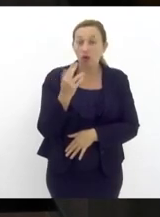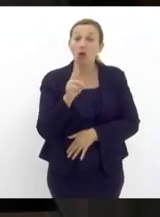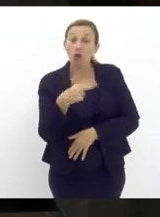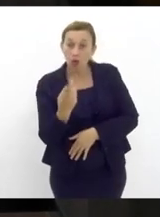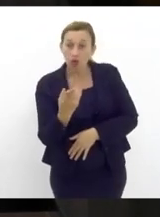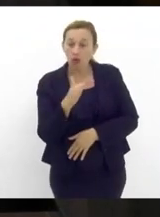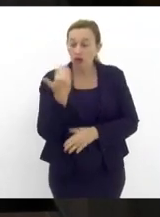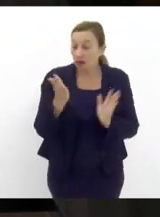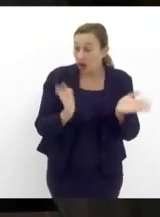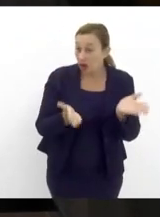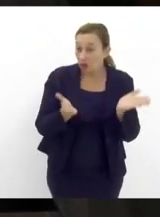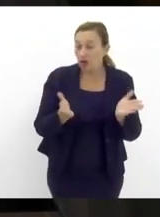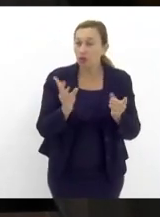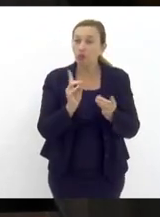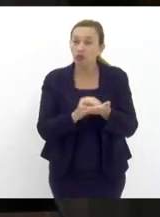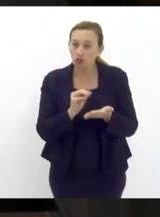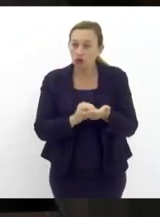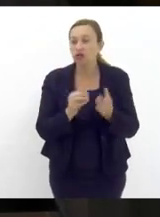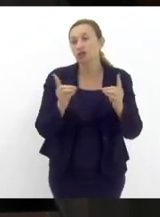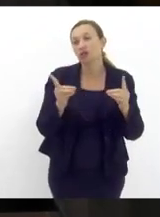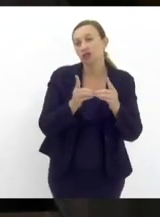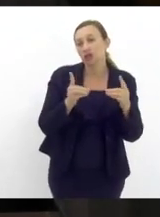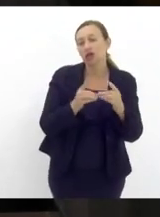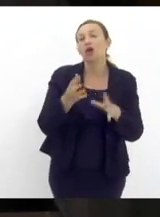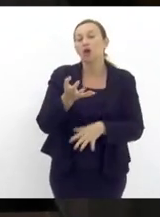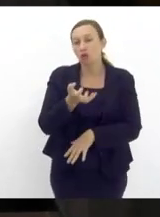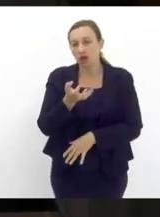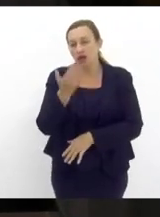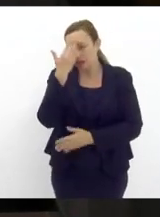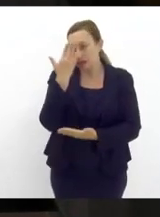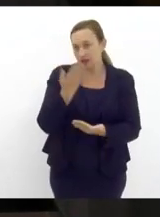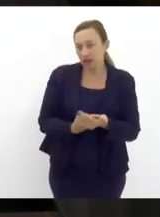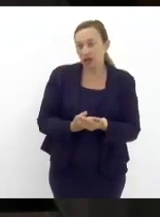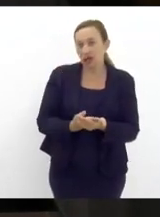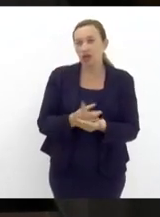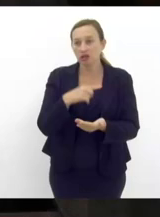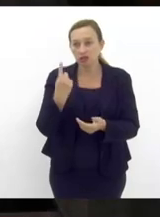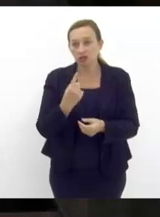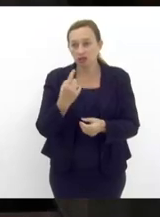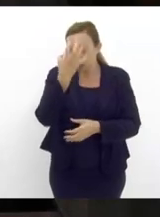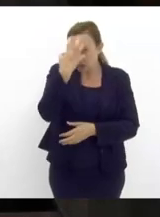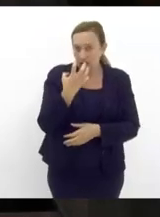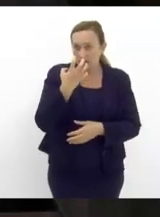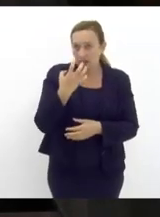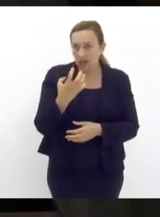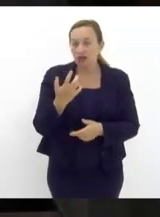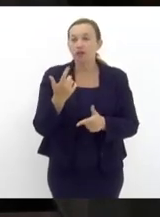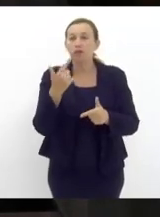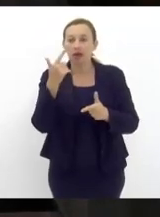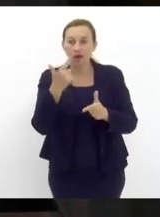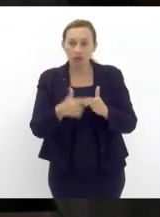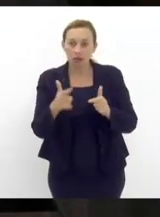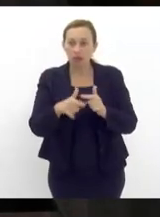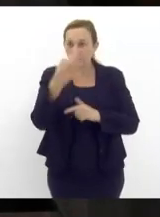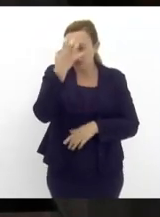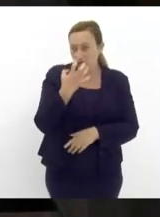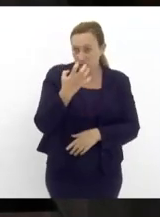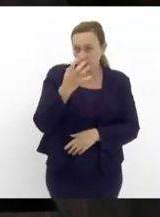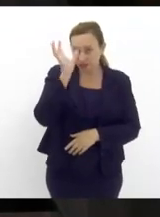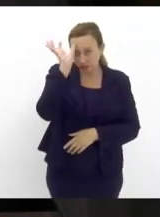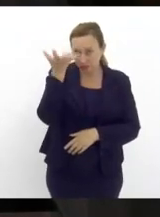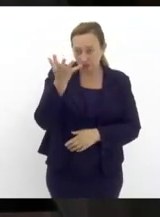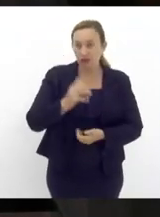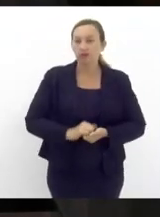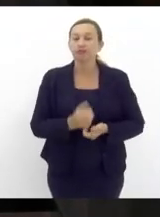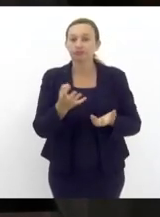por falta de atendimento eu quero crer que nós vamos ter uma celeridade maior para resolver esse tipo de problema e quero